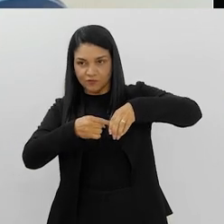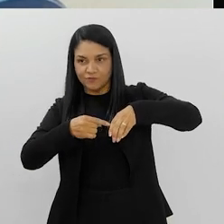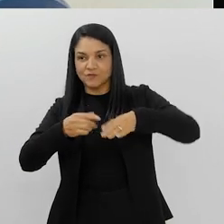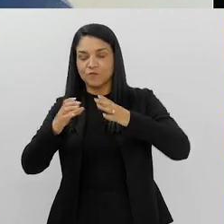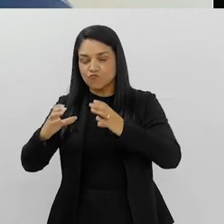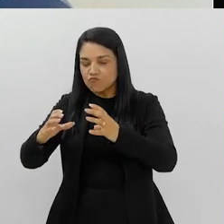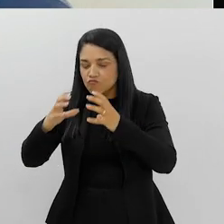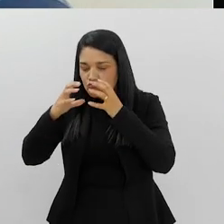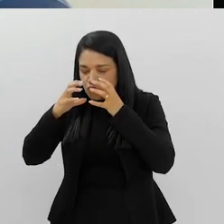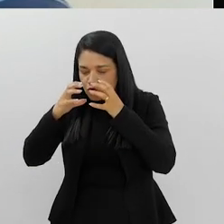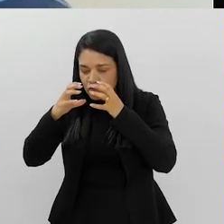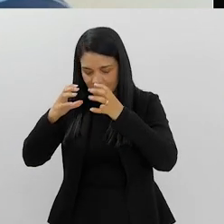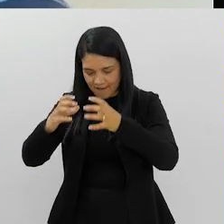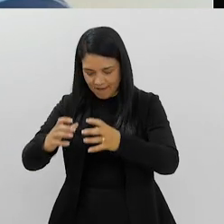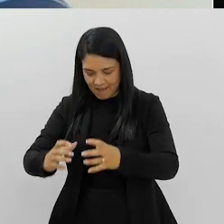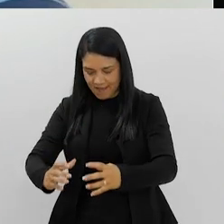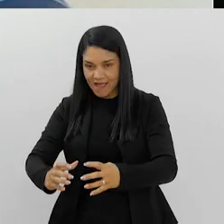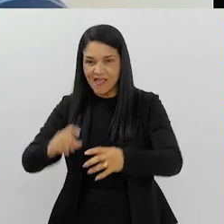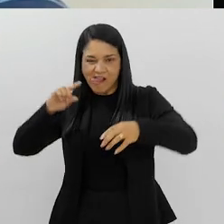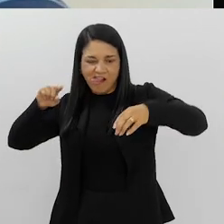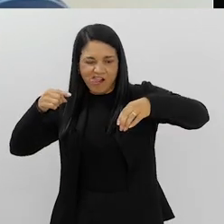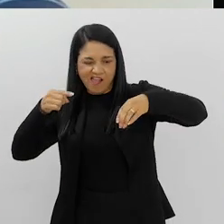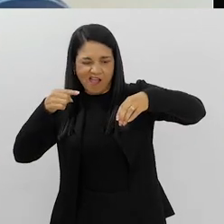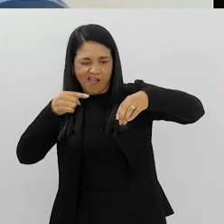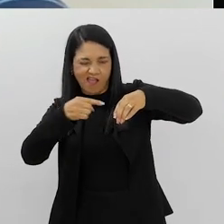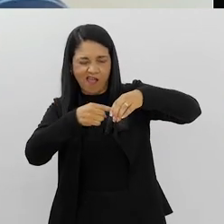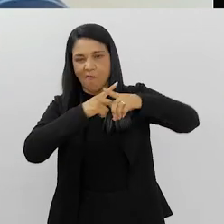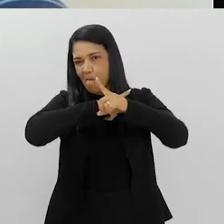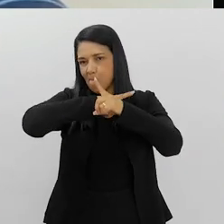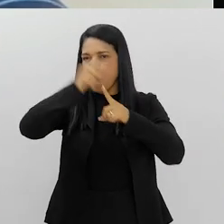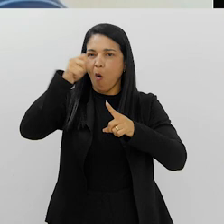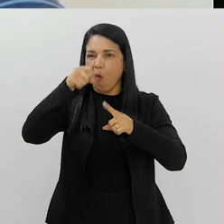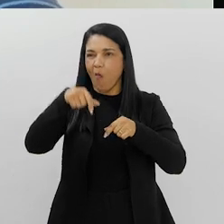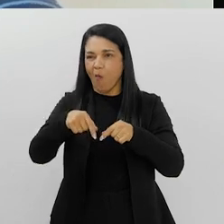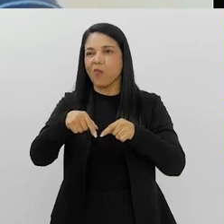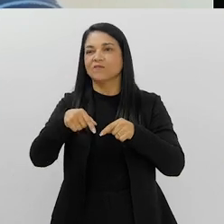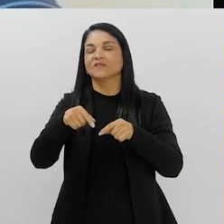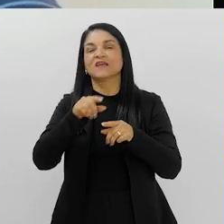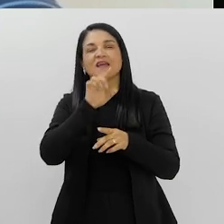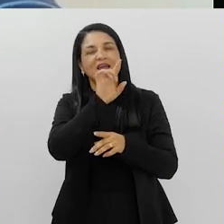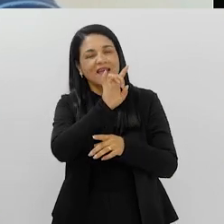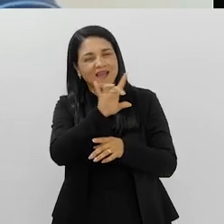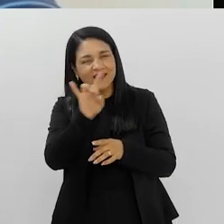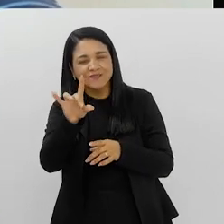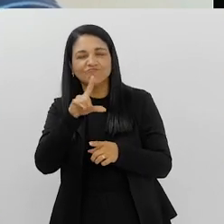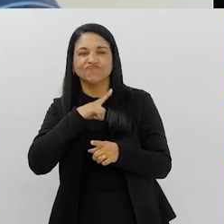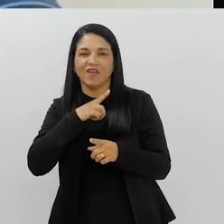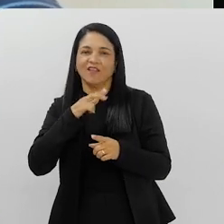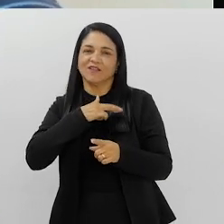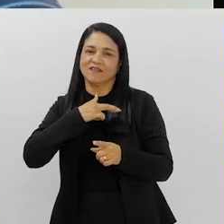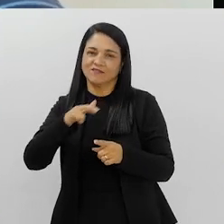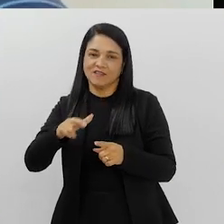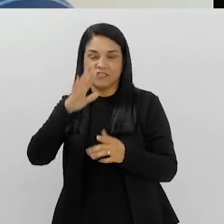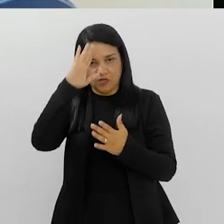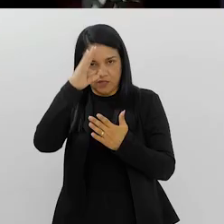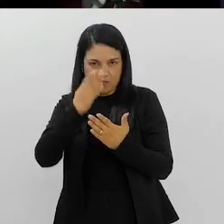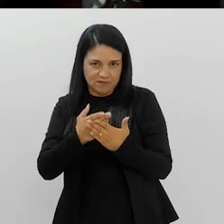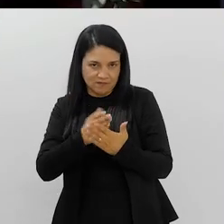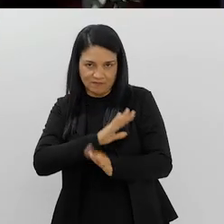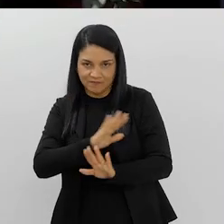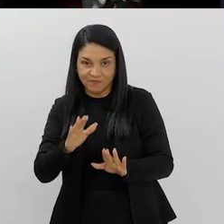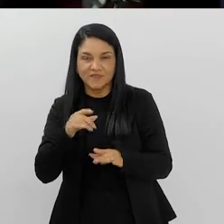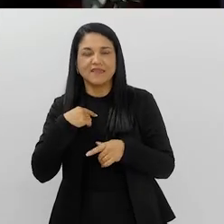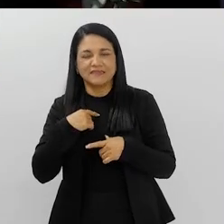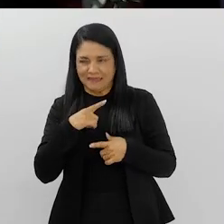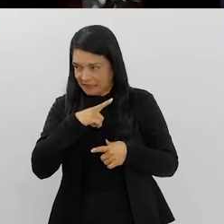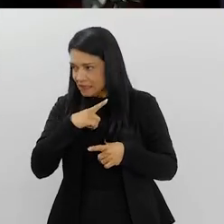oração, beijou a bola e foi lá e fez o gol do título. Então, é, como eu falei ali, é, cada um tem sua crença, seus valores ali, o pai não